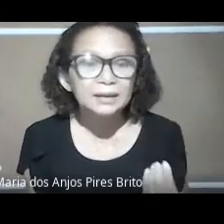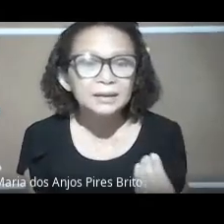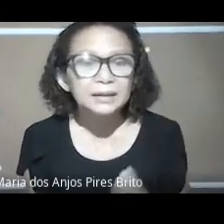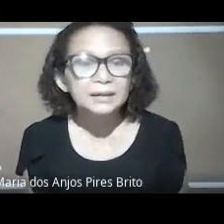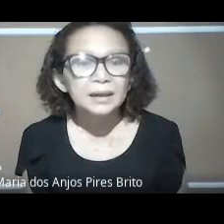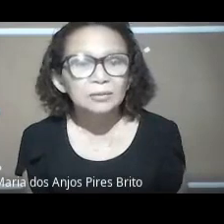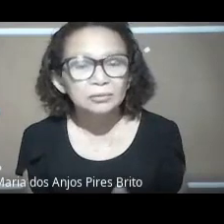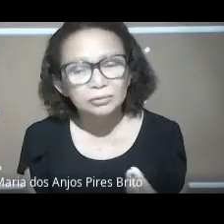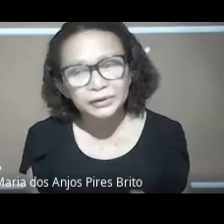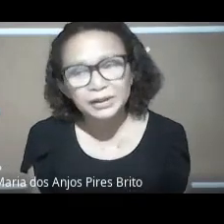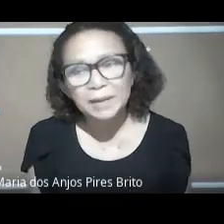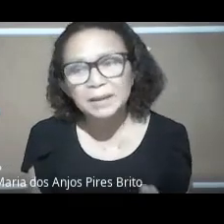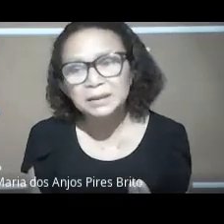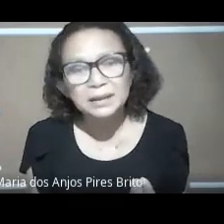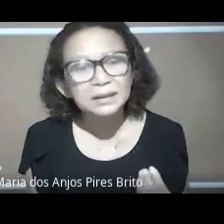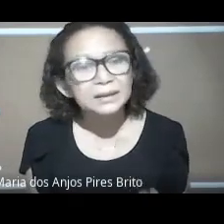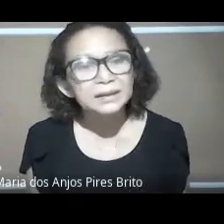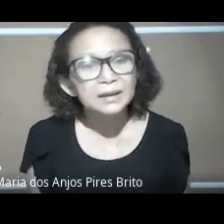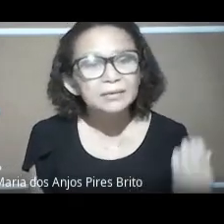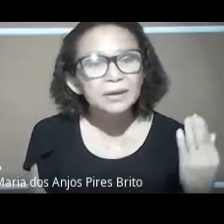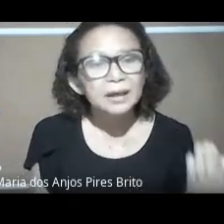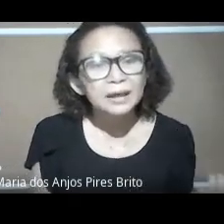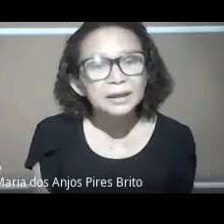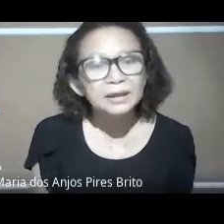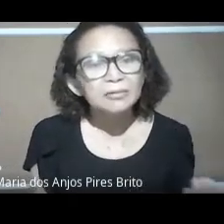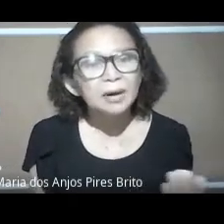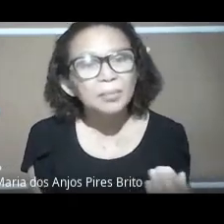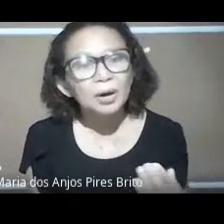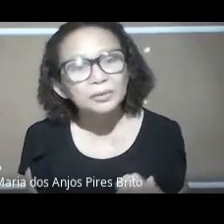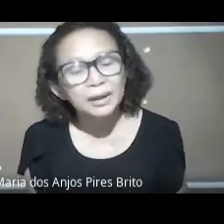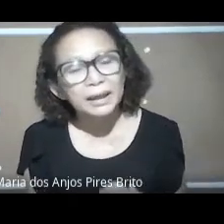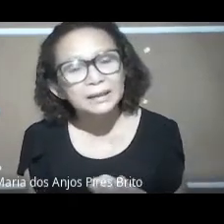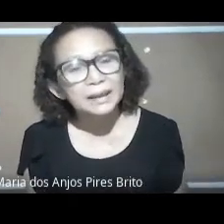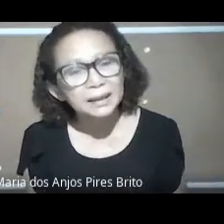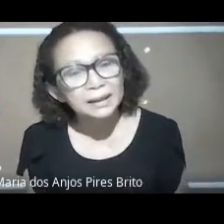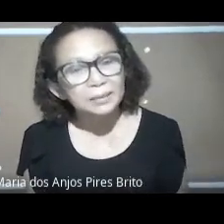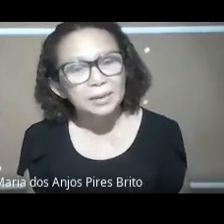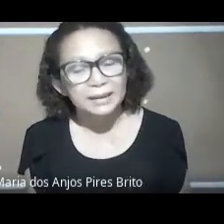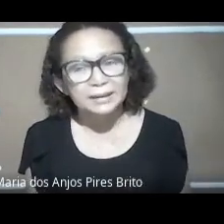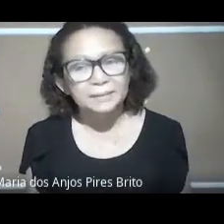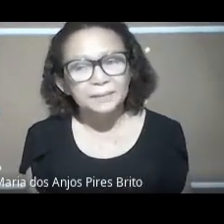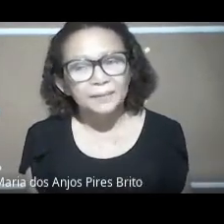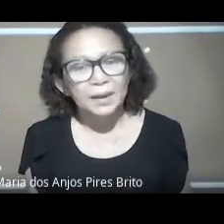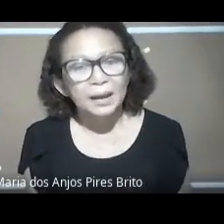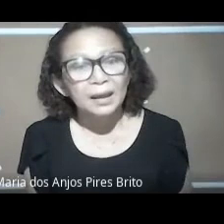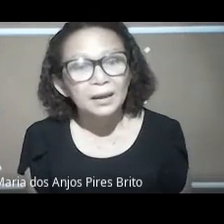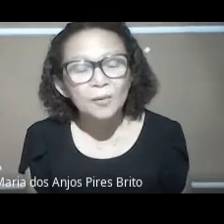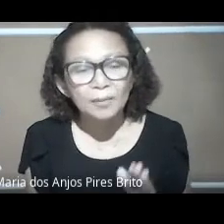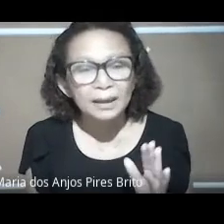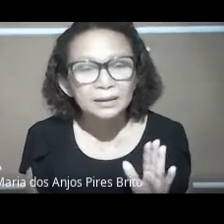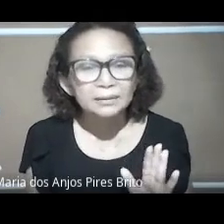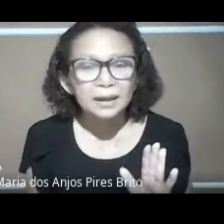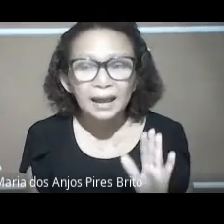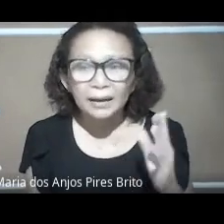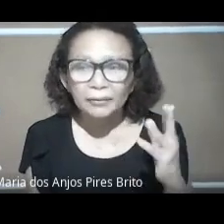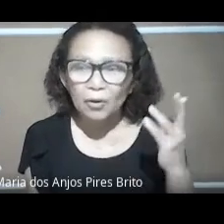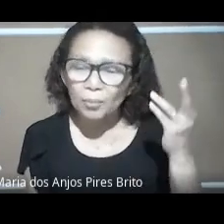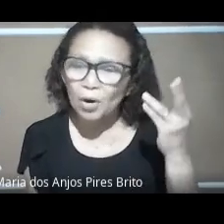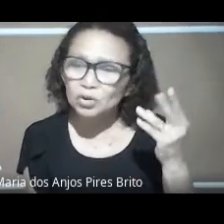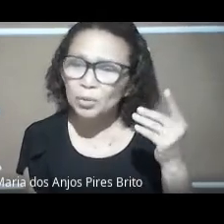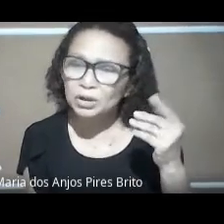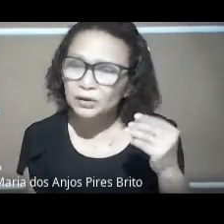da transcrição, do sistema de transcrição língua portuguesa Libras. E